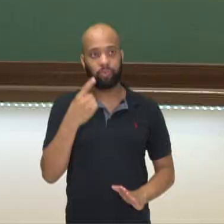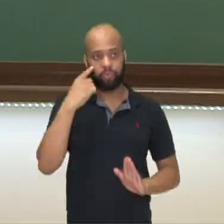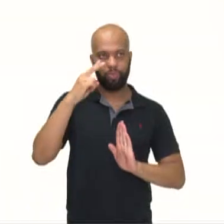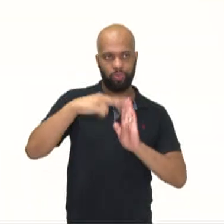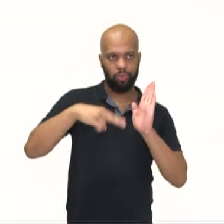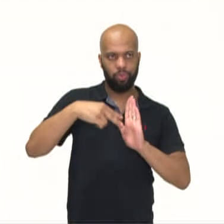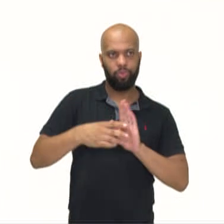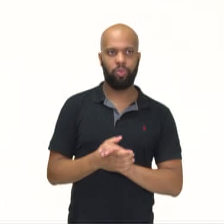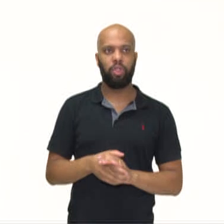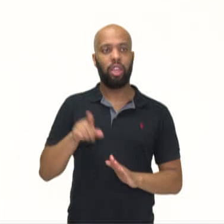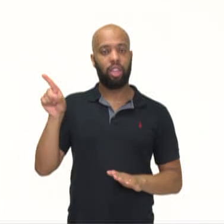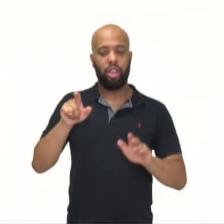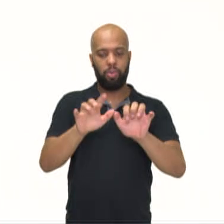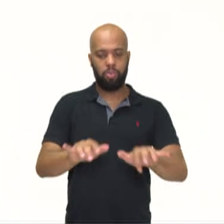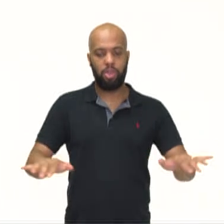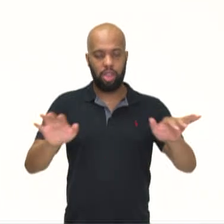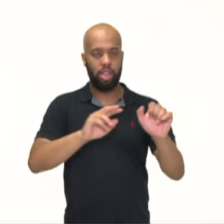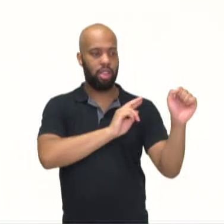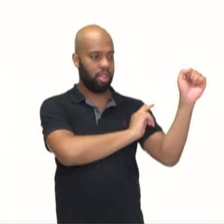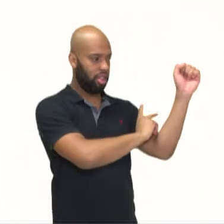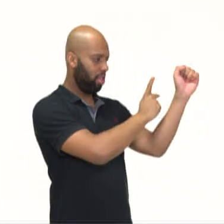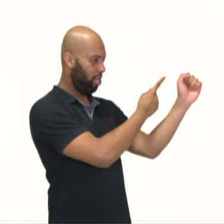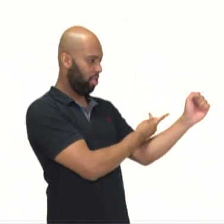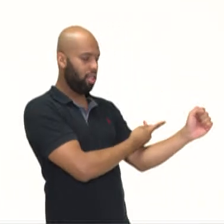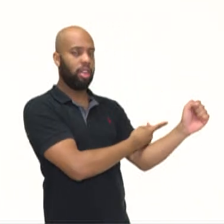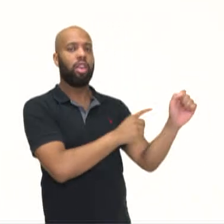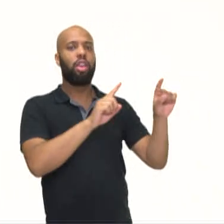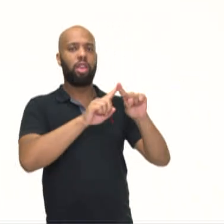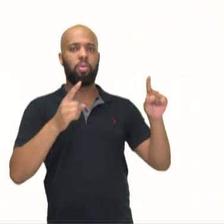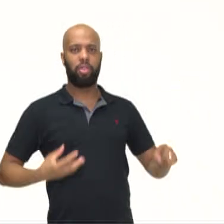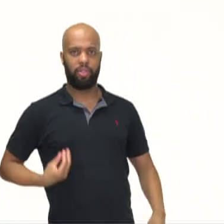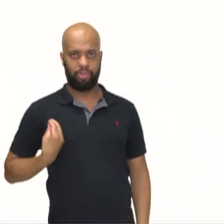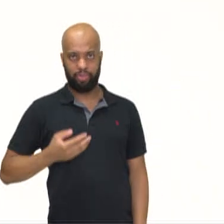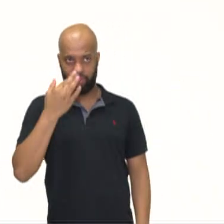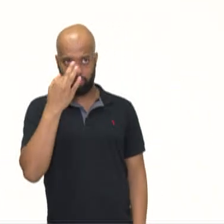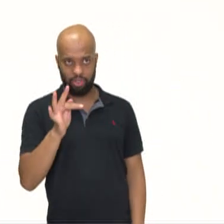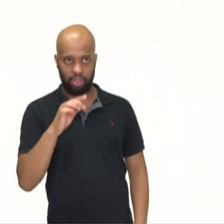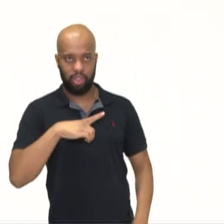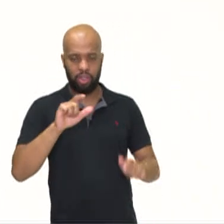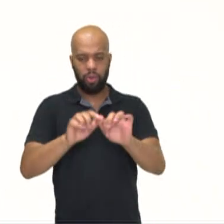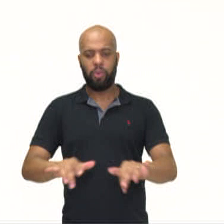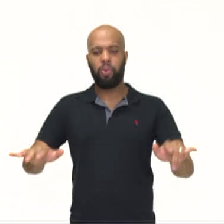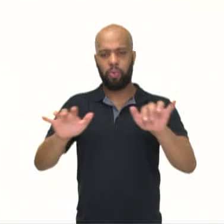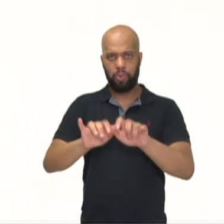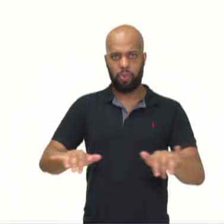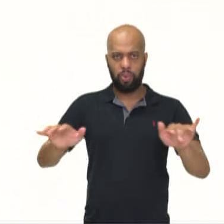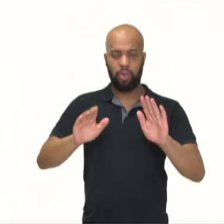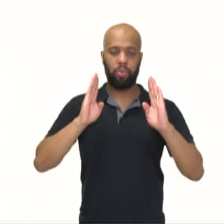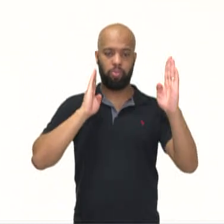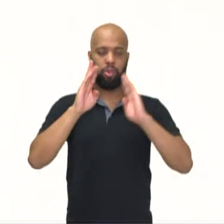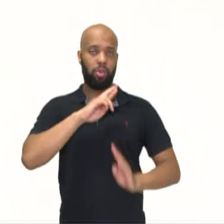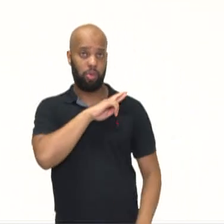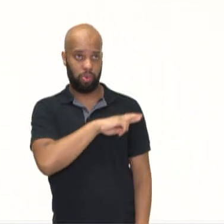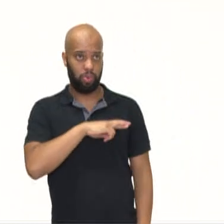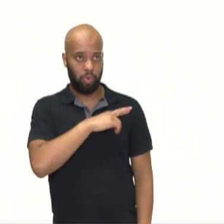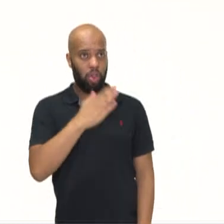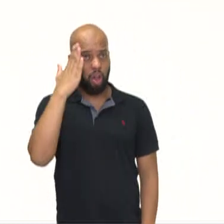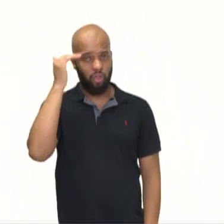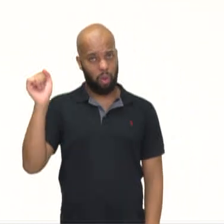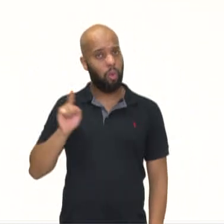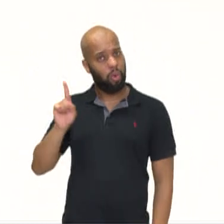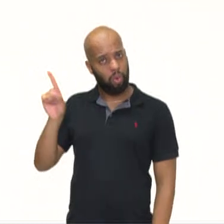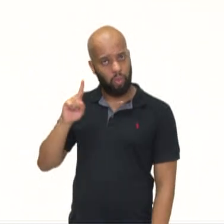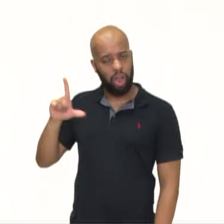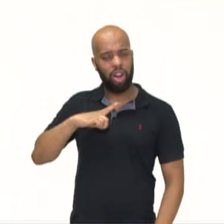texto. Foi um pianista polonês, radicado na França, e compositor para piano na era romântica, conhecido como um dos